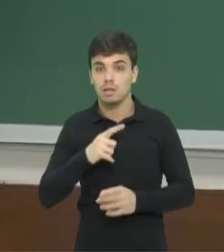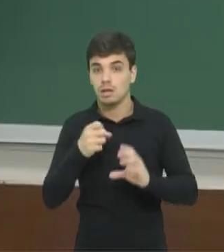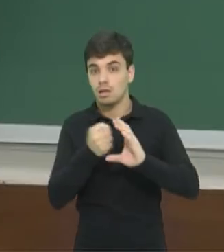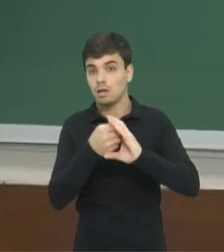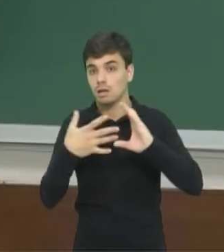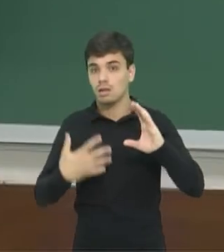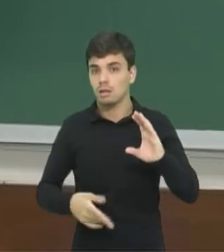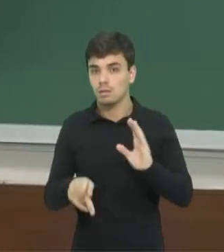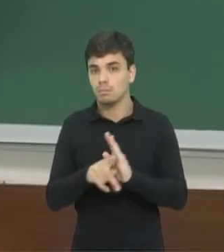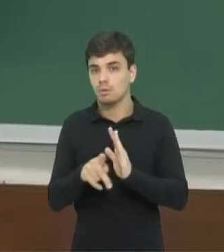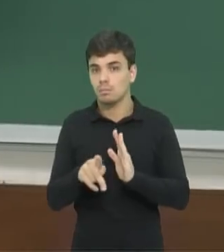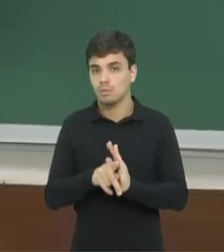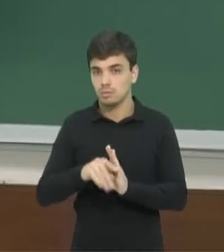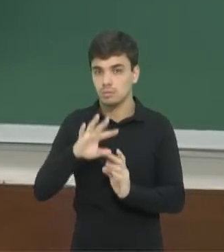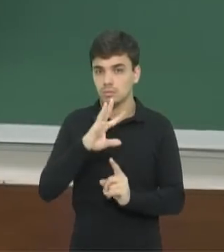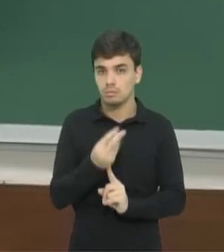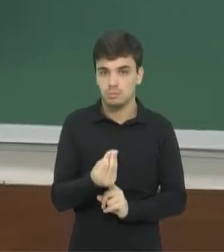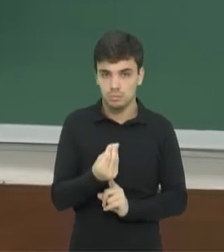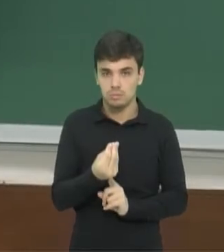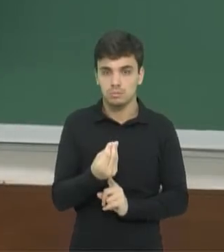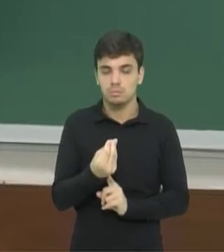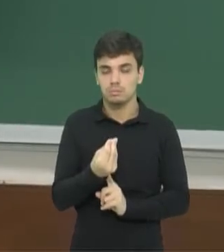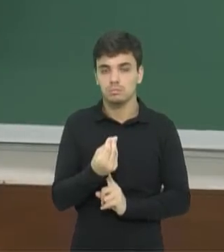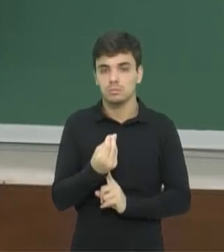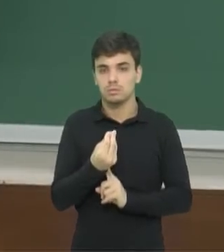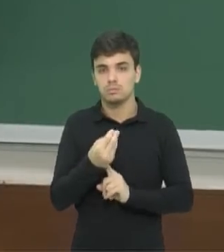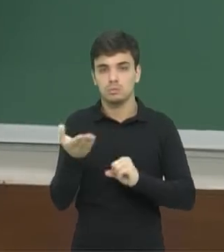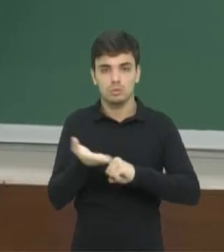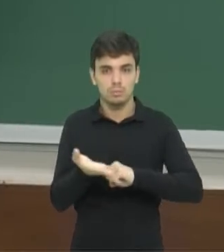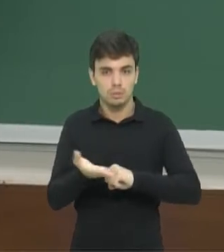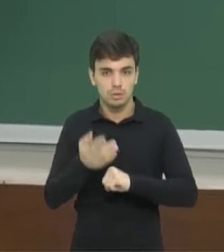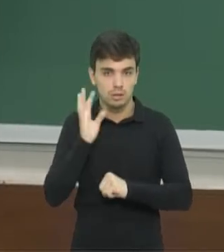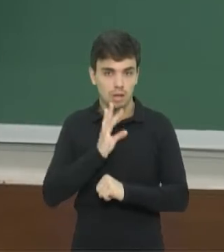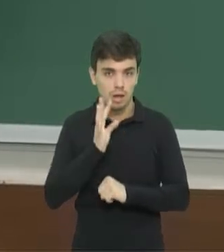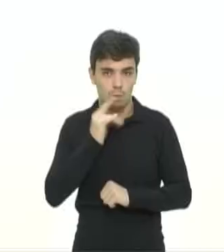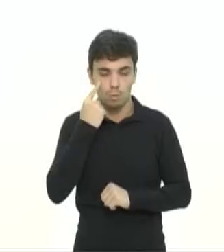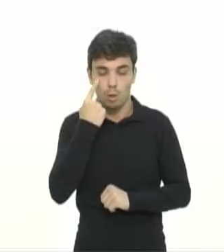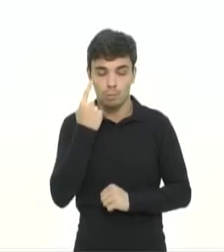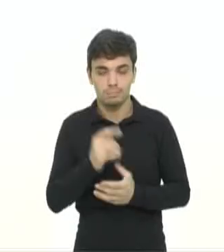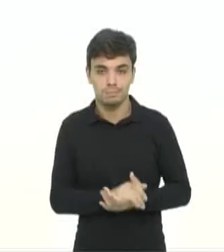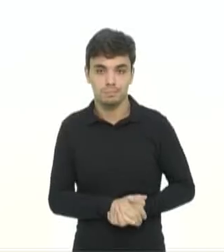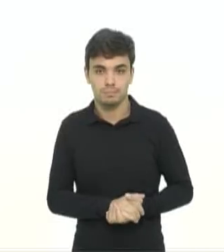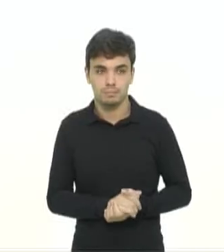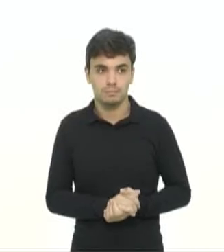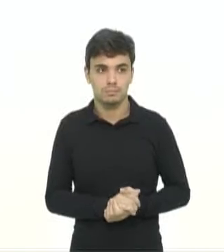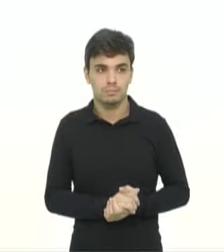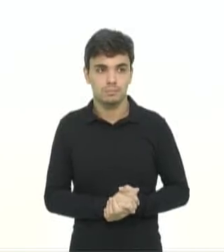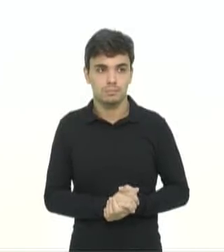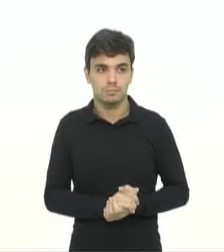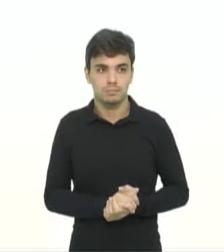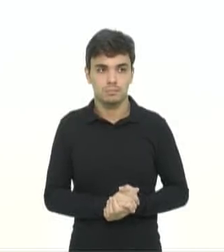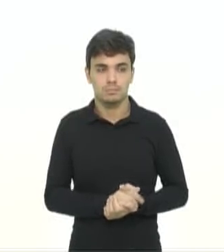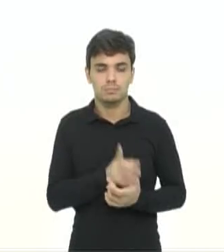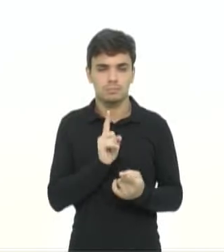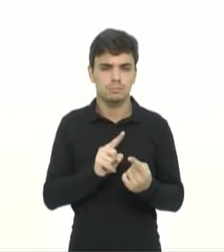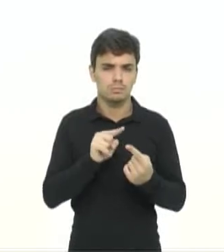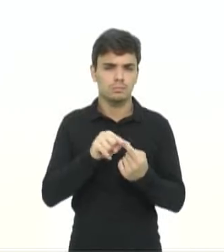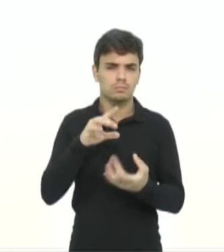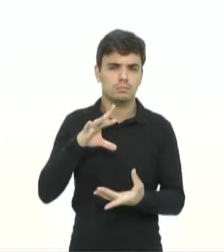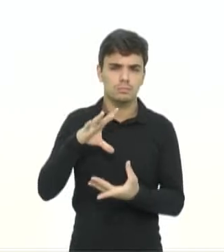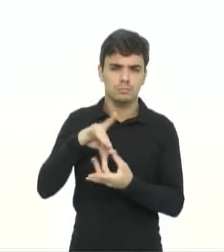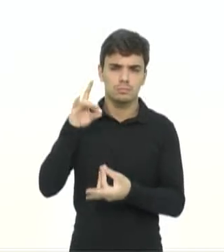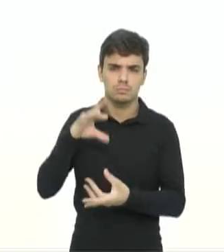características da arte contemporânea. Então, tem que acompanhar com a prof, que legal. Olha só, a subjetividade e a